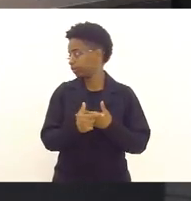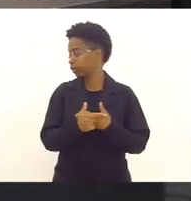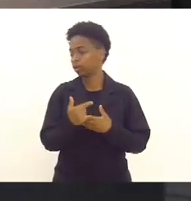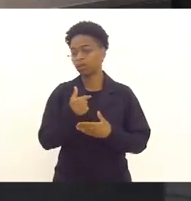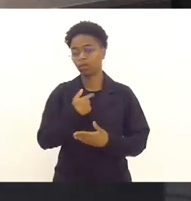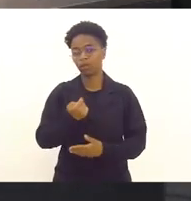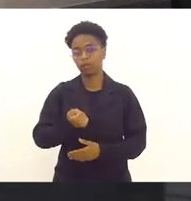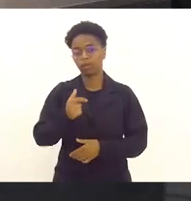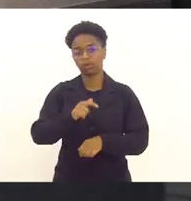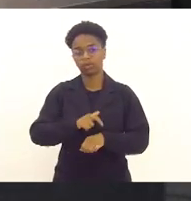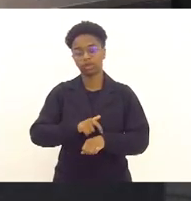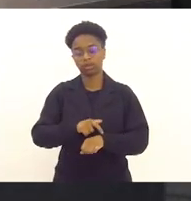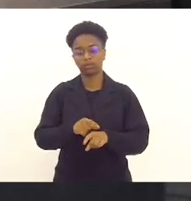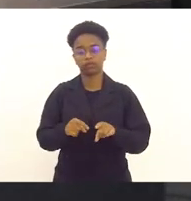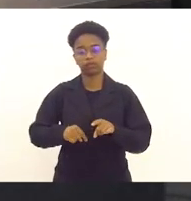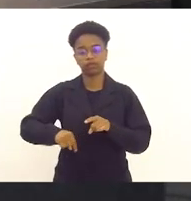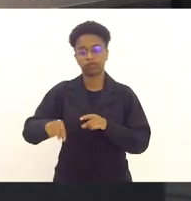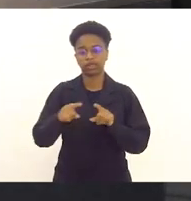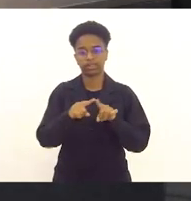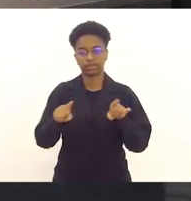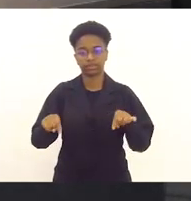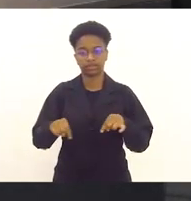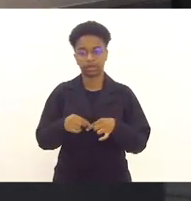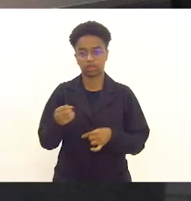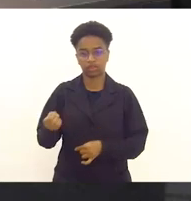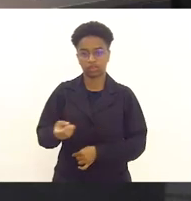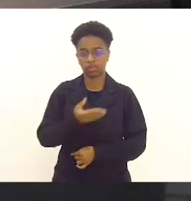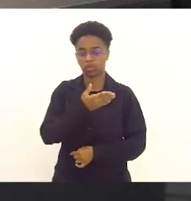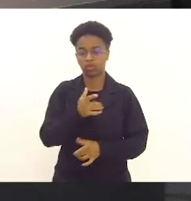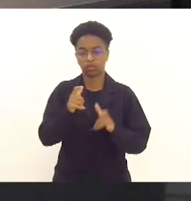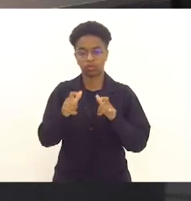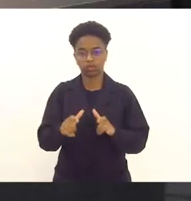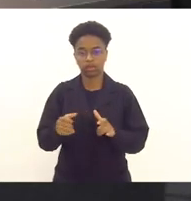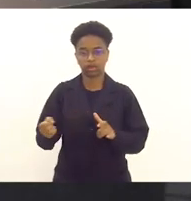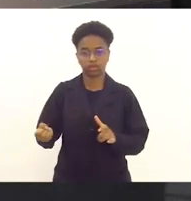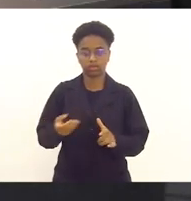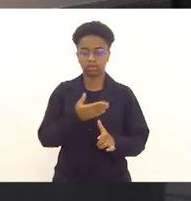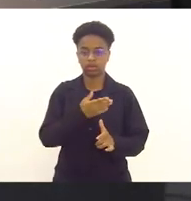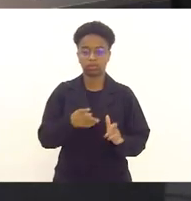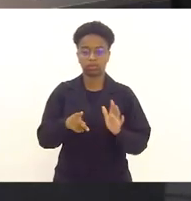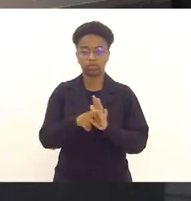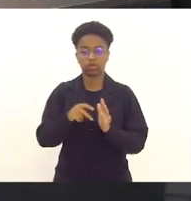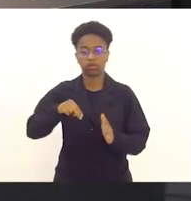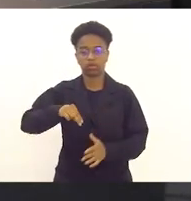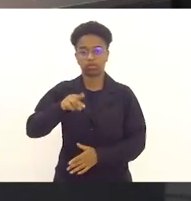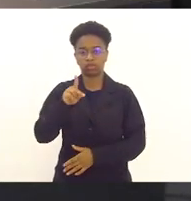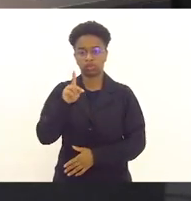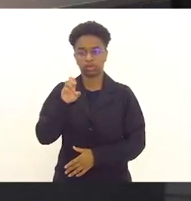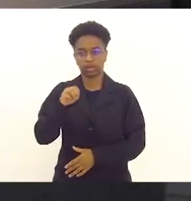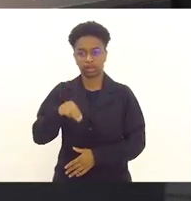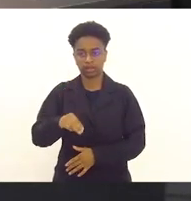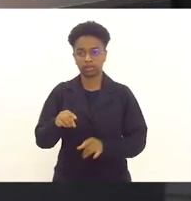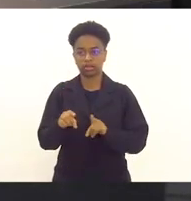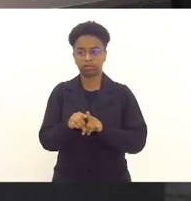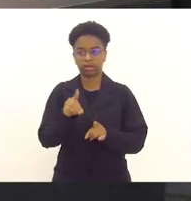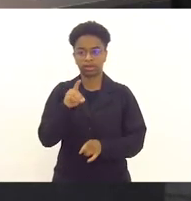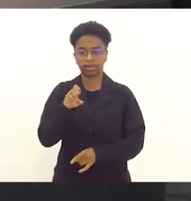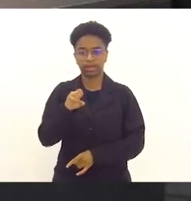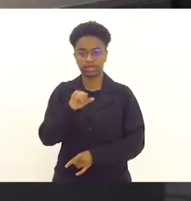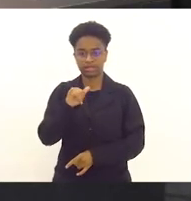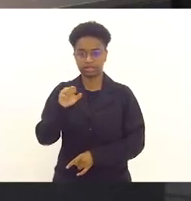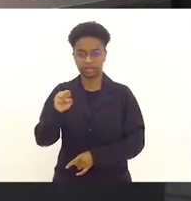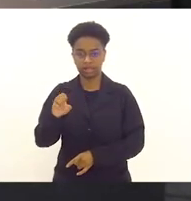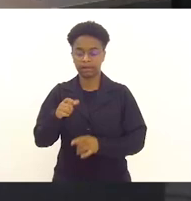recentemente na nova sala na inauguração do novo espaço lá do nudem a senhora Deise precisa sair muito